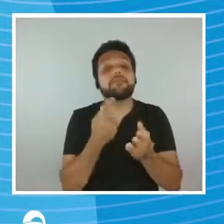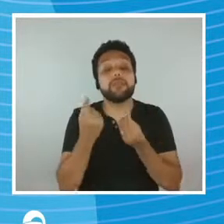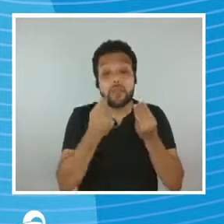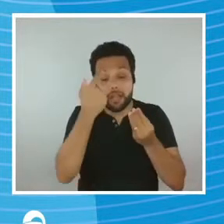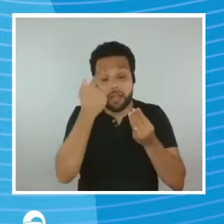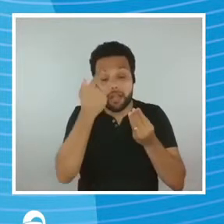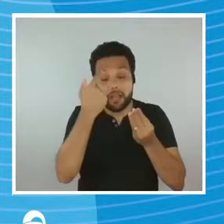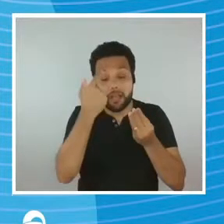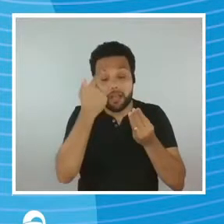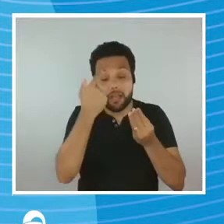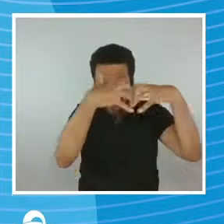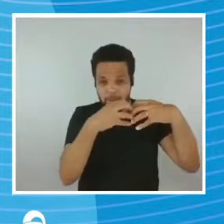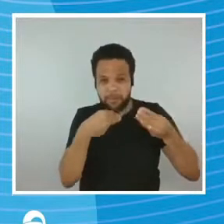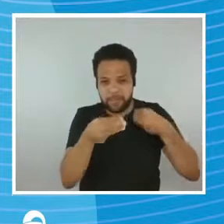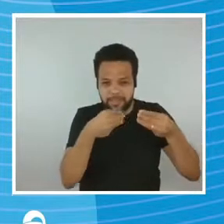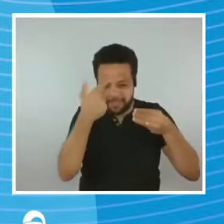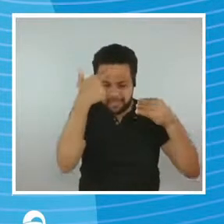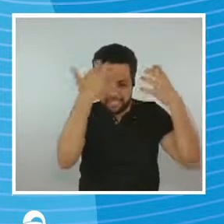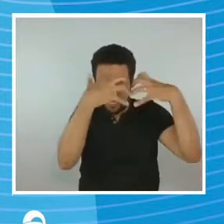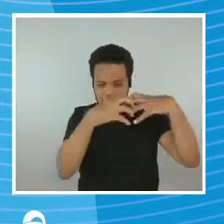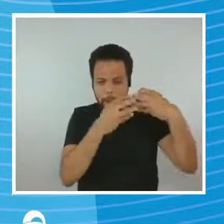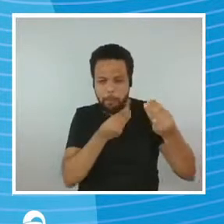neuroplasticidade